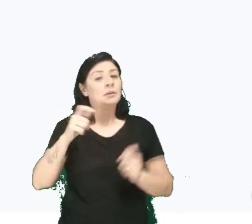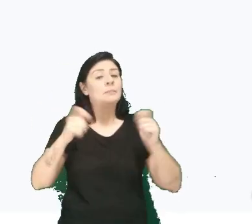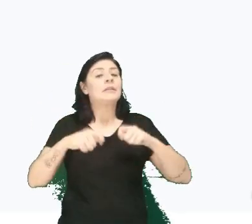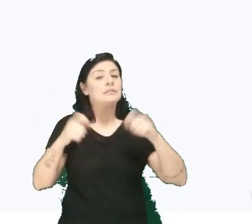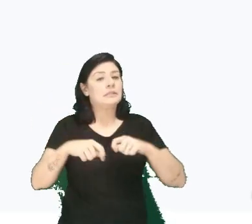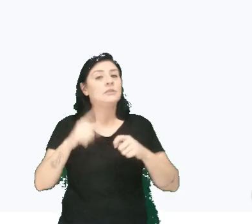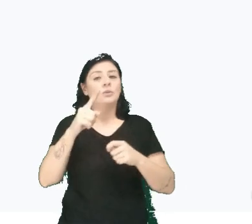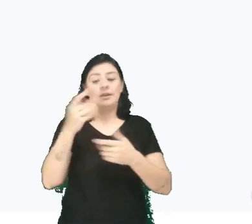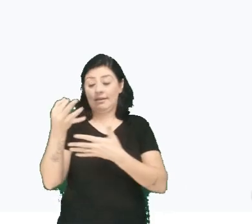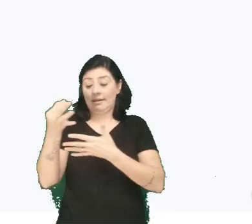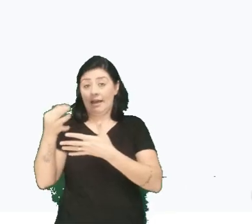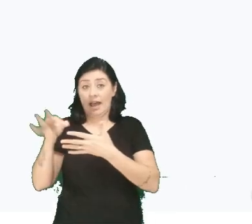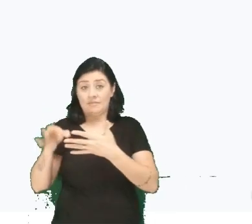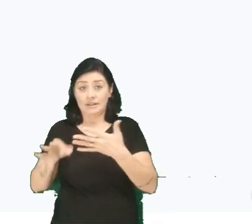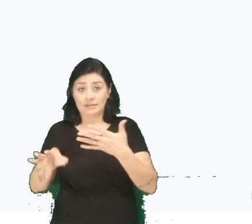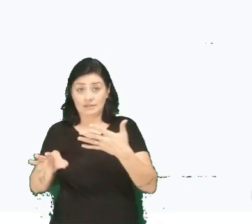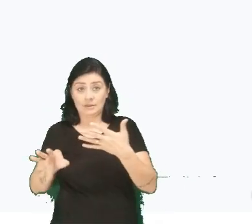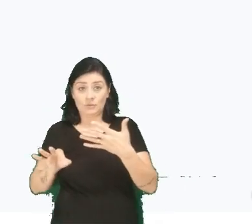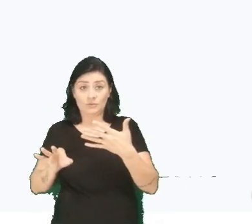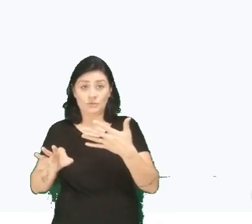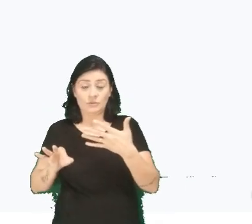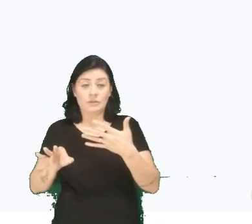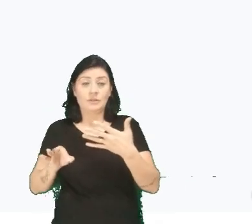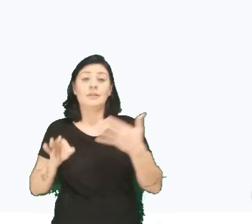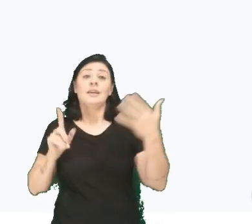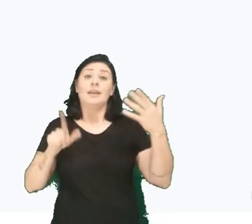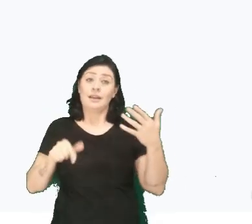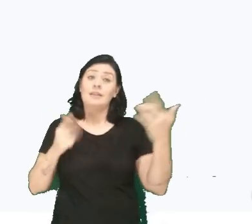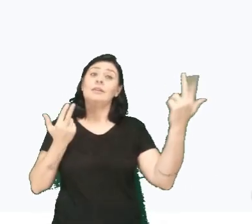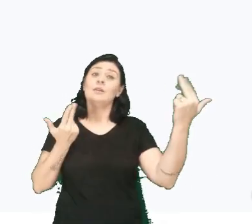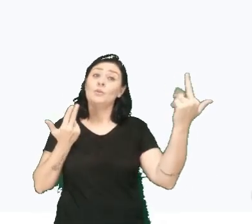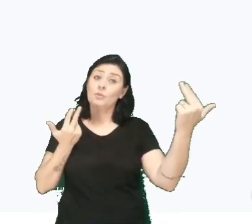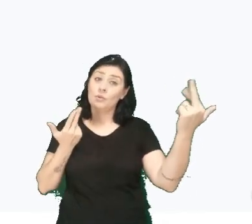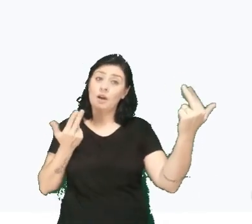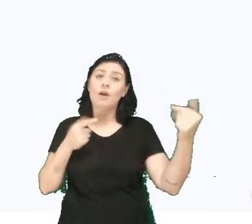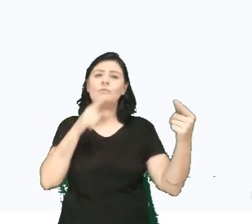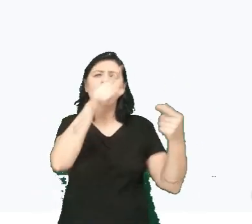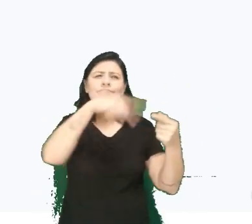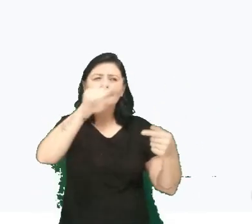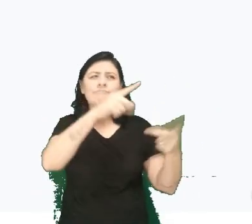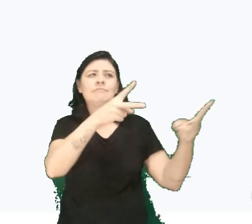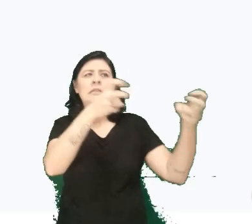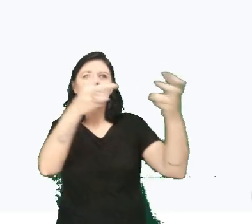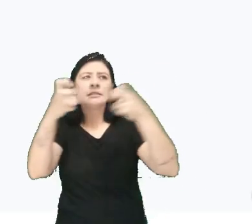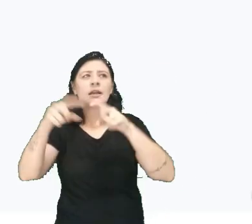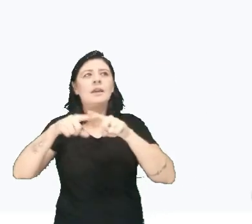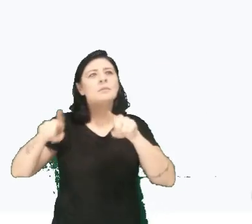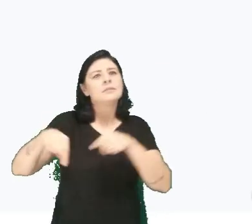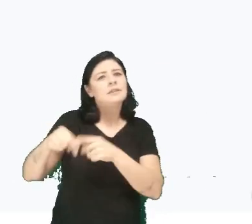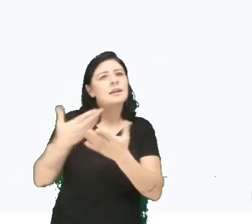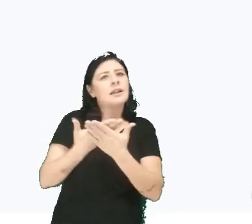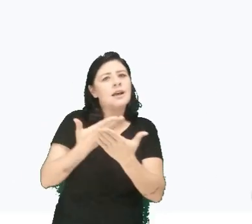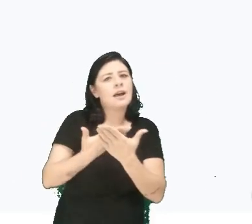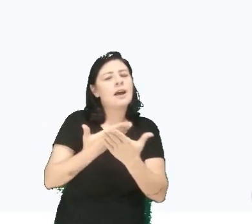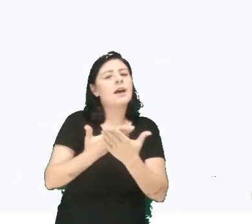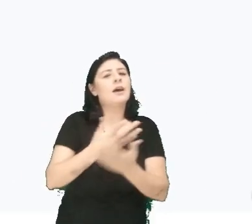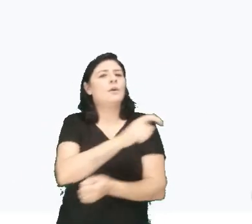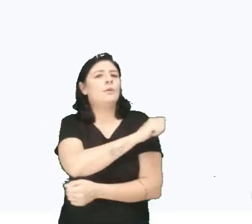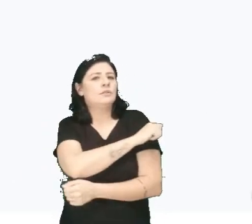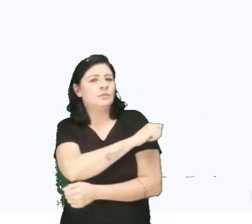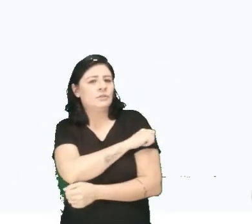classificação, a avaliação aqui, de acordo com a tua observação, que em sala de aula o estudante vai estar